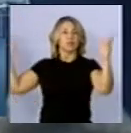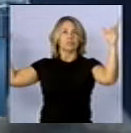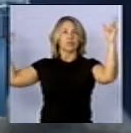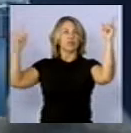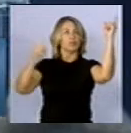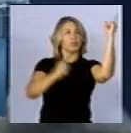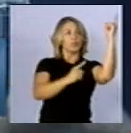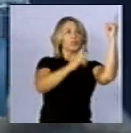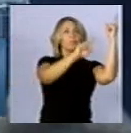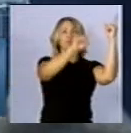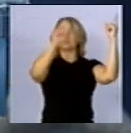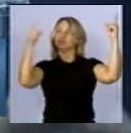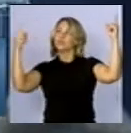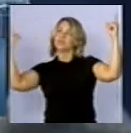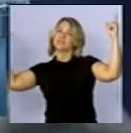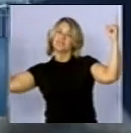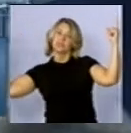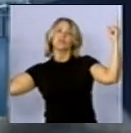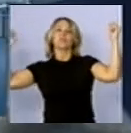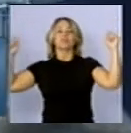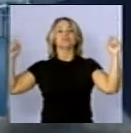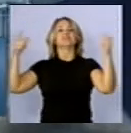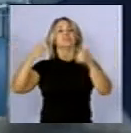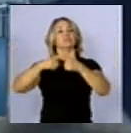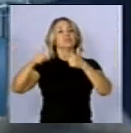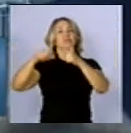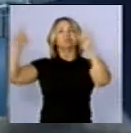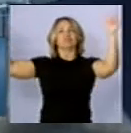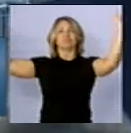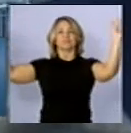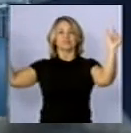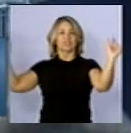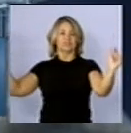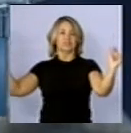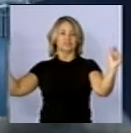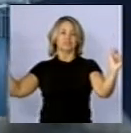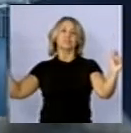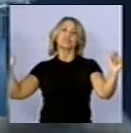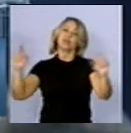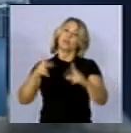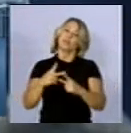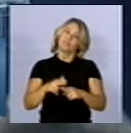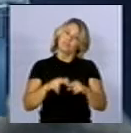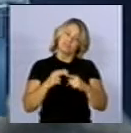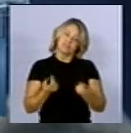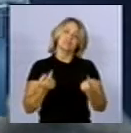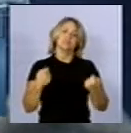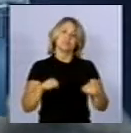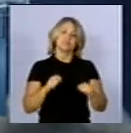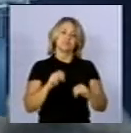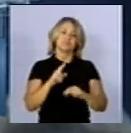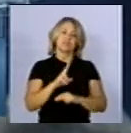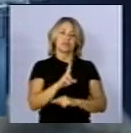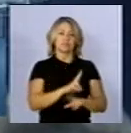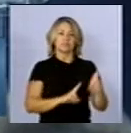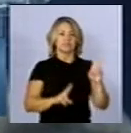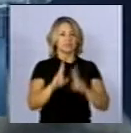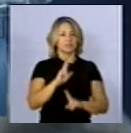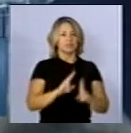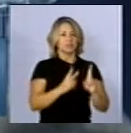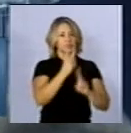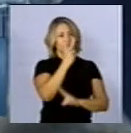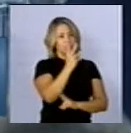esse segundo circuito também tenha que sofrer algum tipo de redução então portanto por razões práticas estaríamos falando aí no máximo em